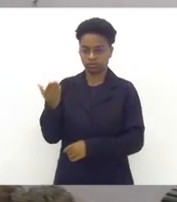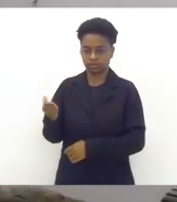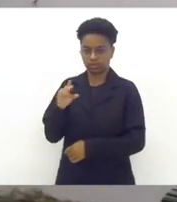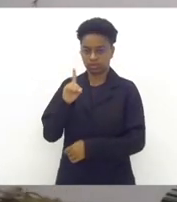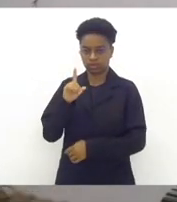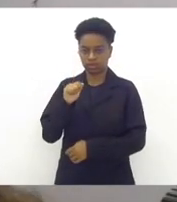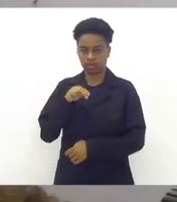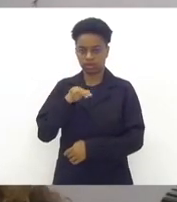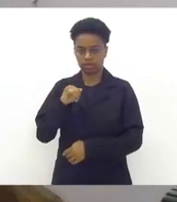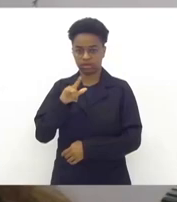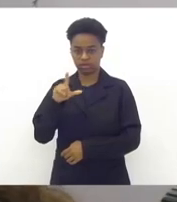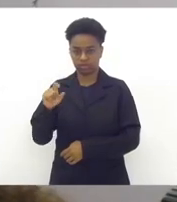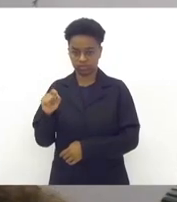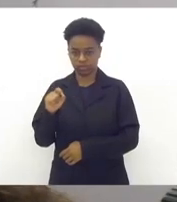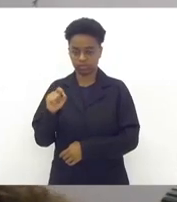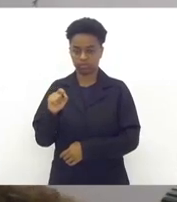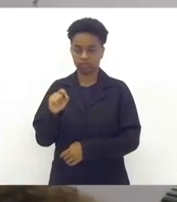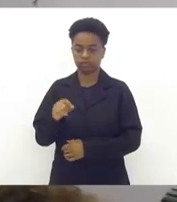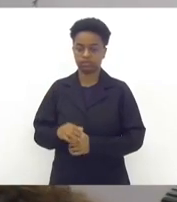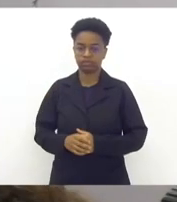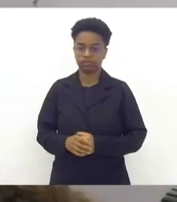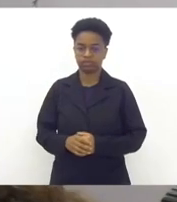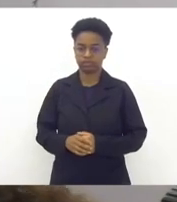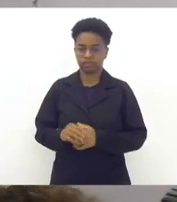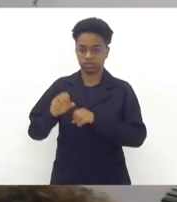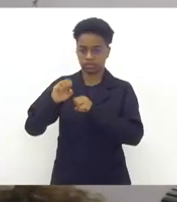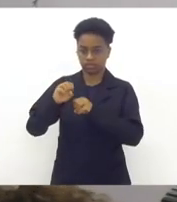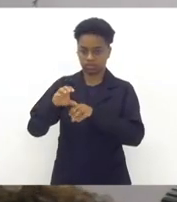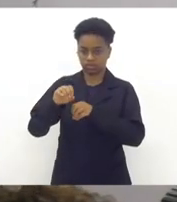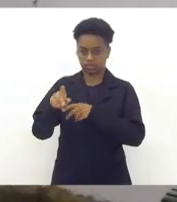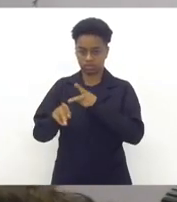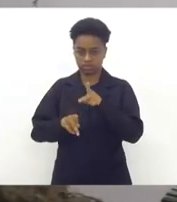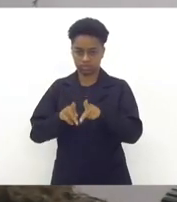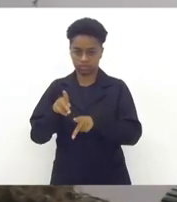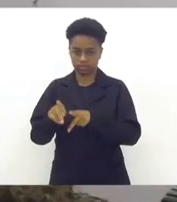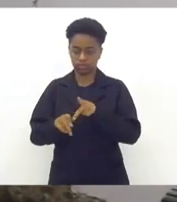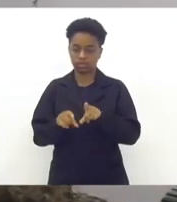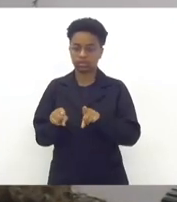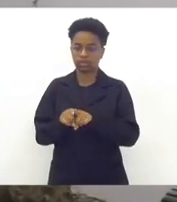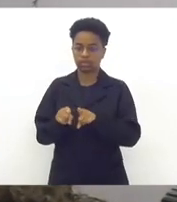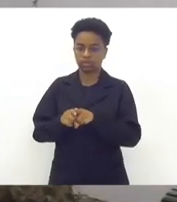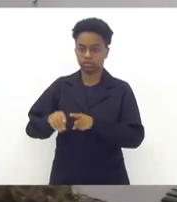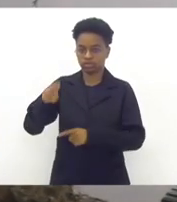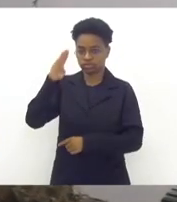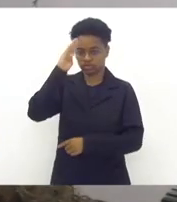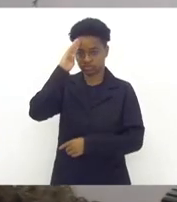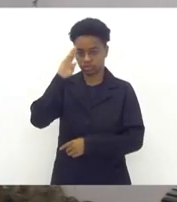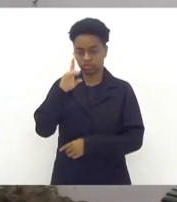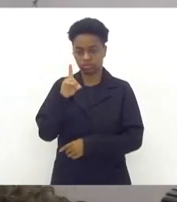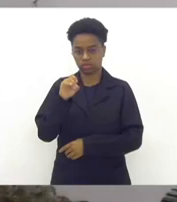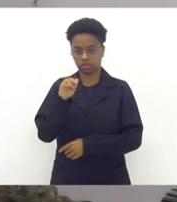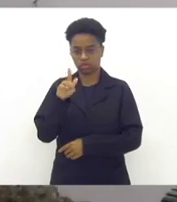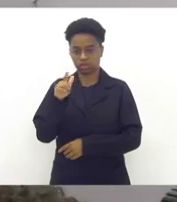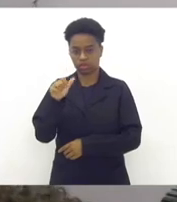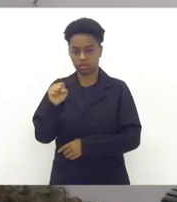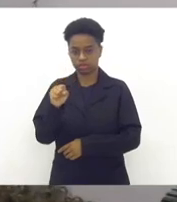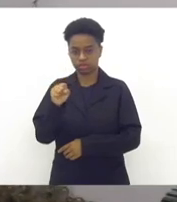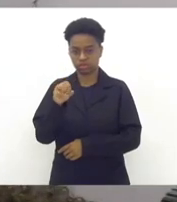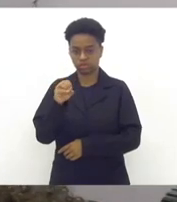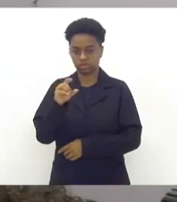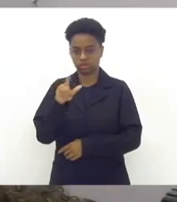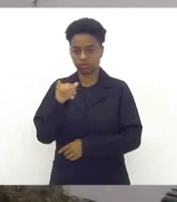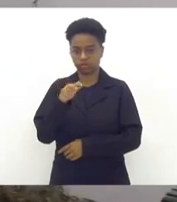Danilo Félix Vicente de Oliveira, educador popular, e soldado Douglas de Oliveira Moreira,